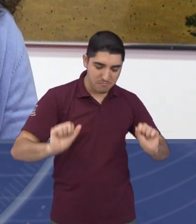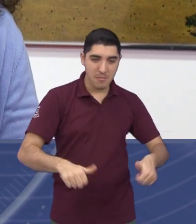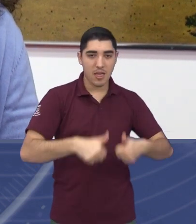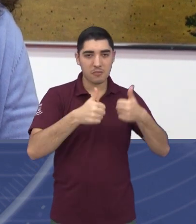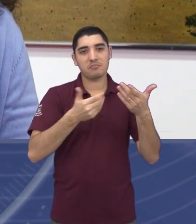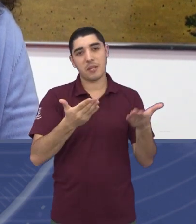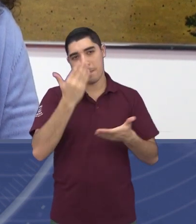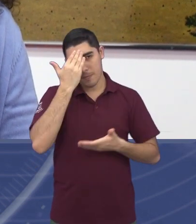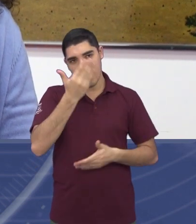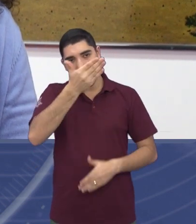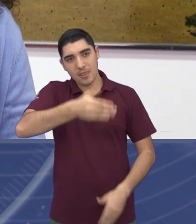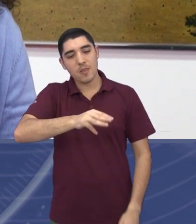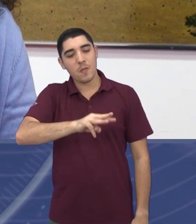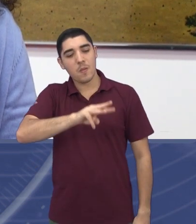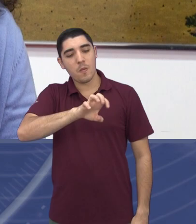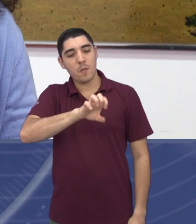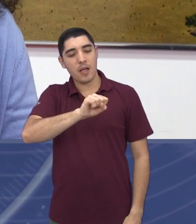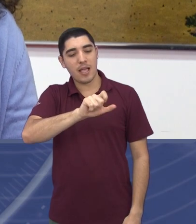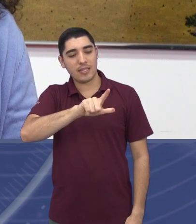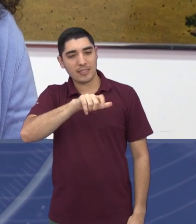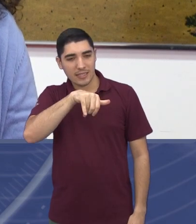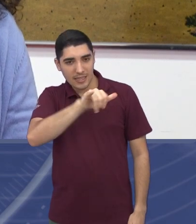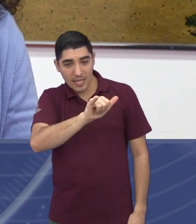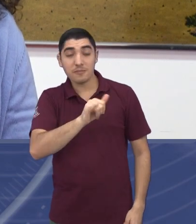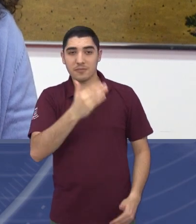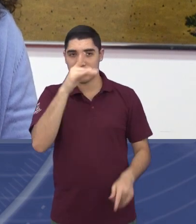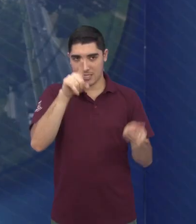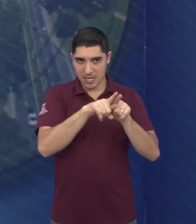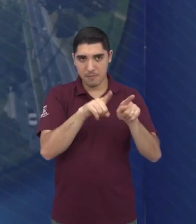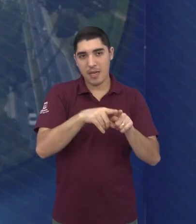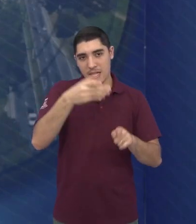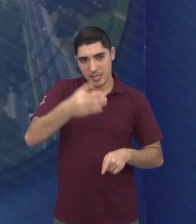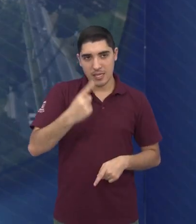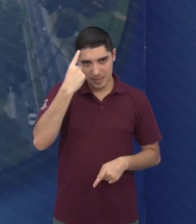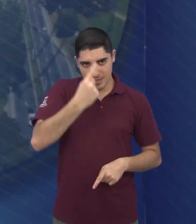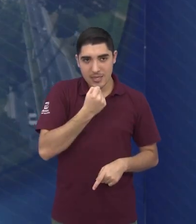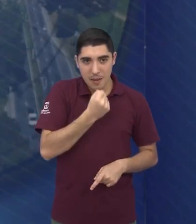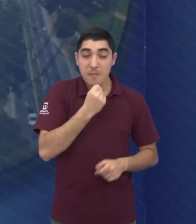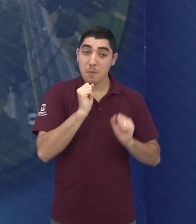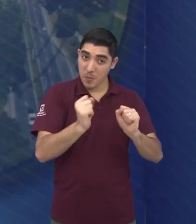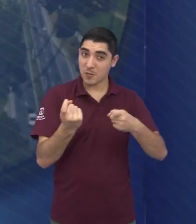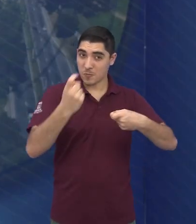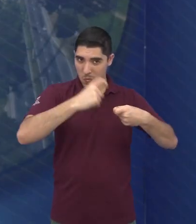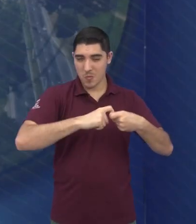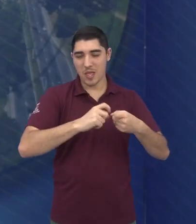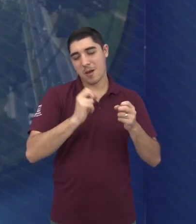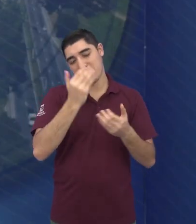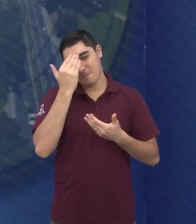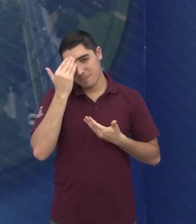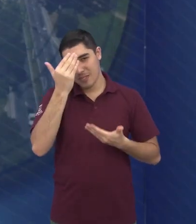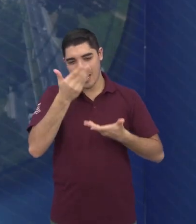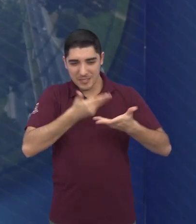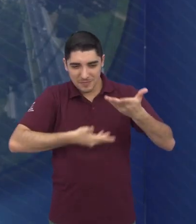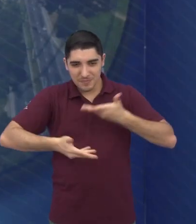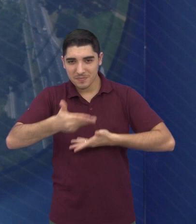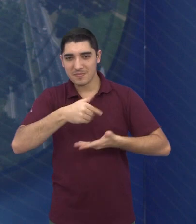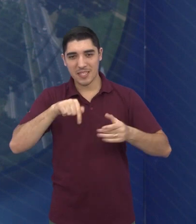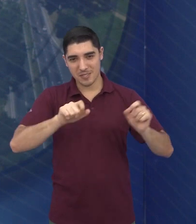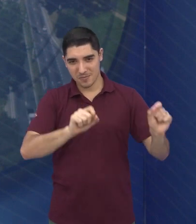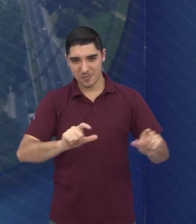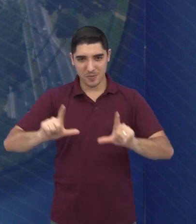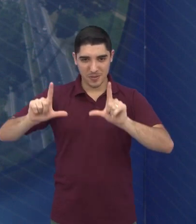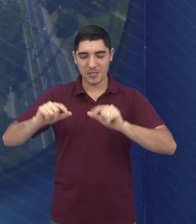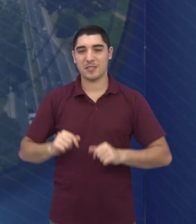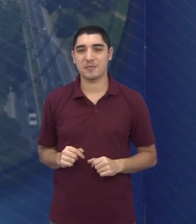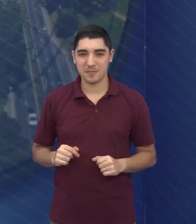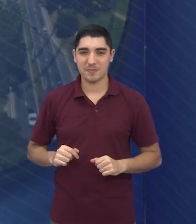dar o primeiro passo. Wesley, muito obrigada pela participação aqui com a gente. Tamires também, volte sempre. Obrigada pela interação